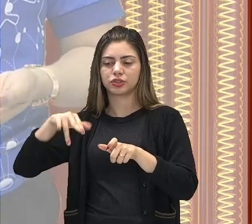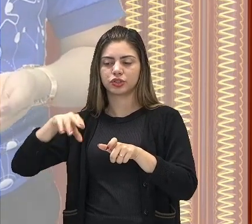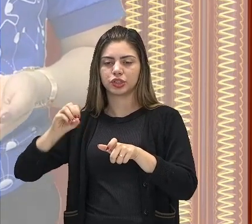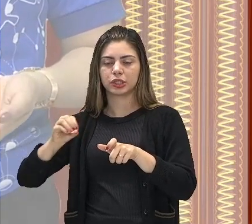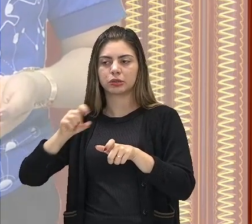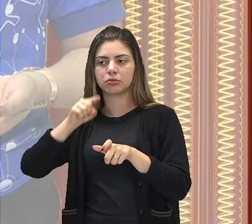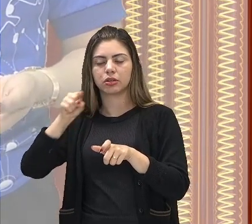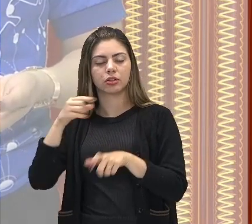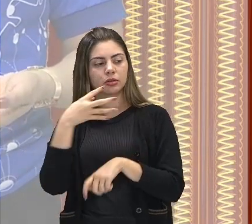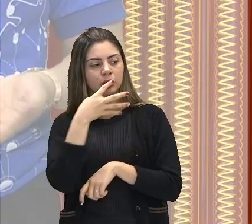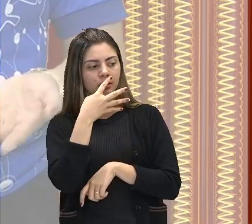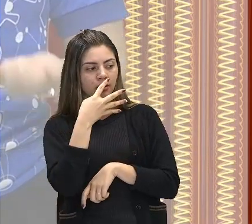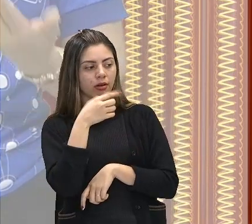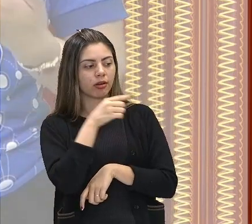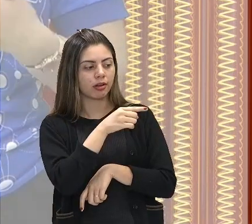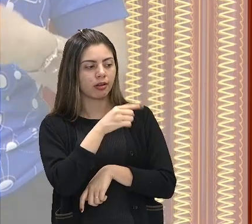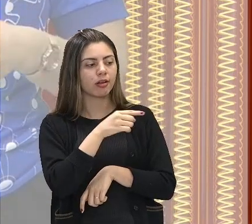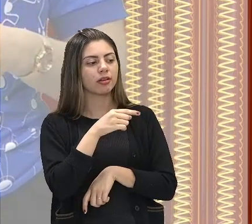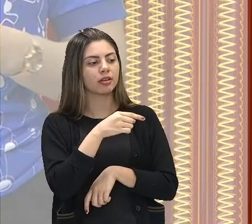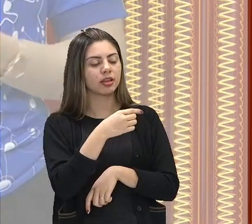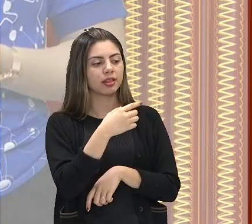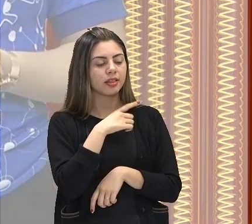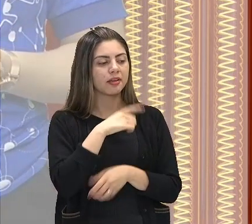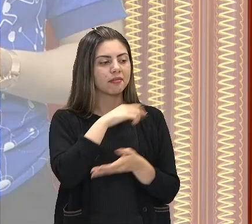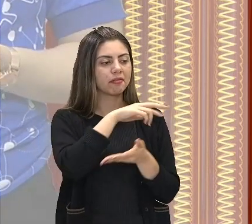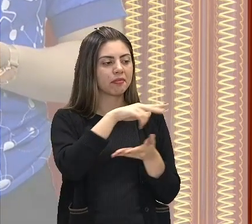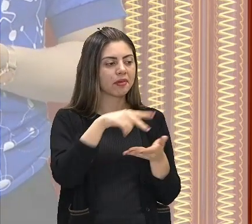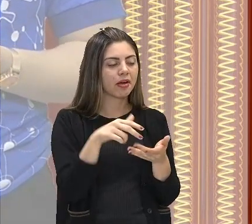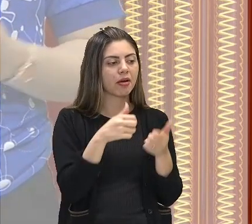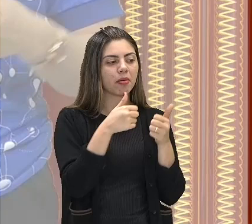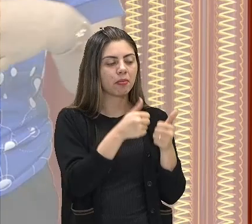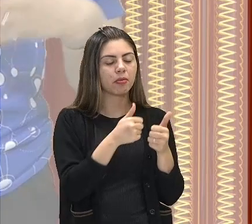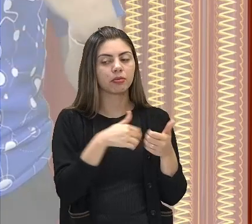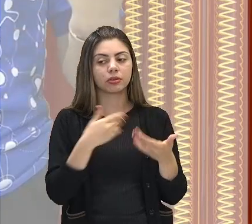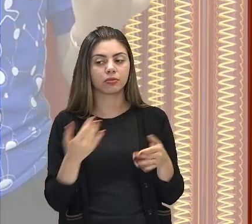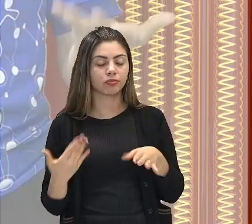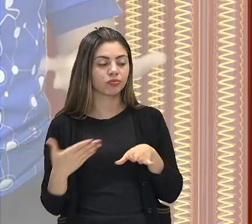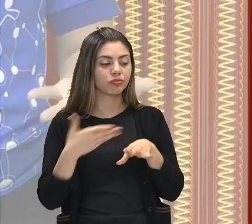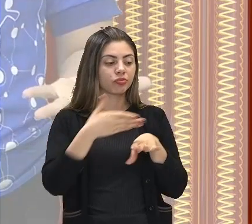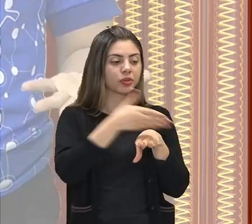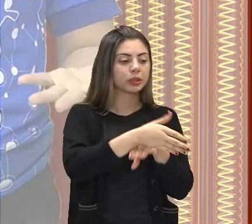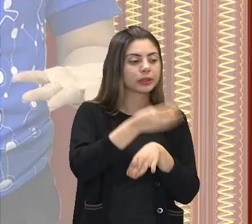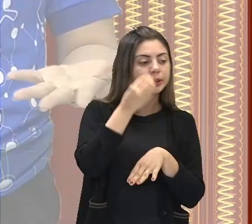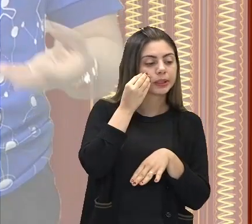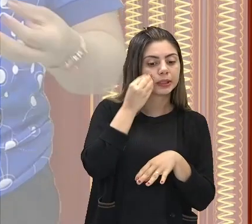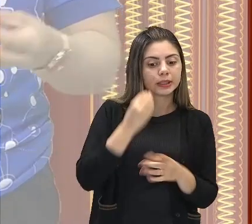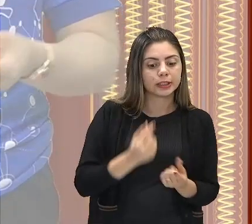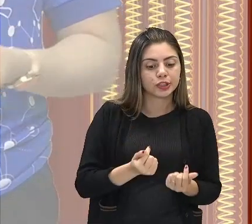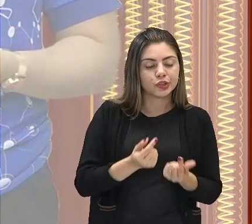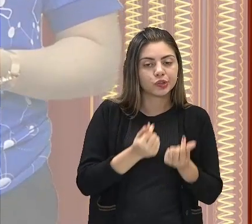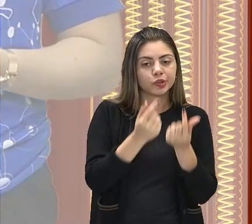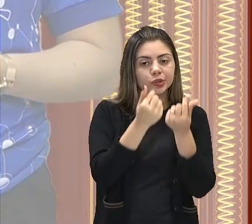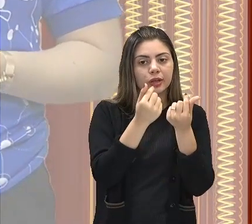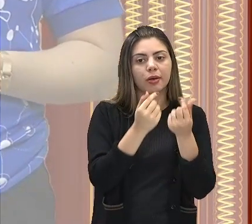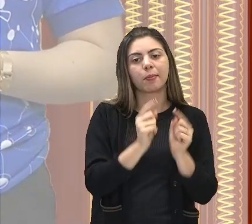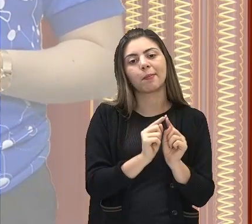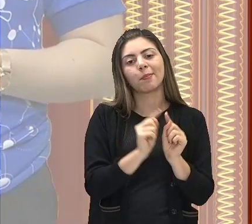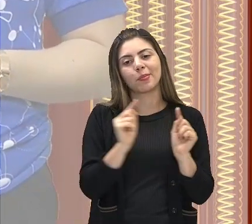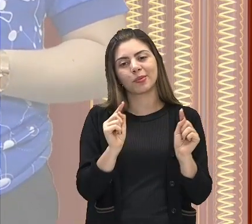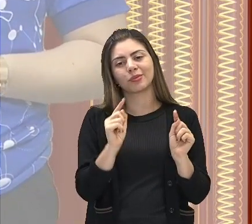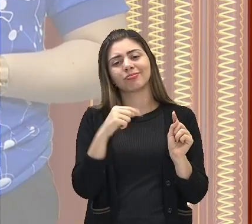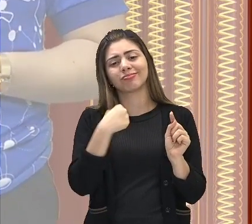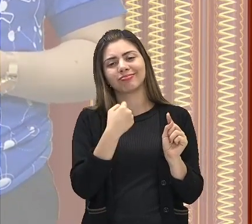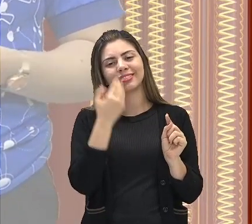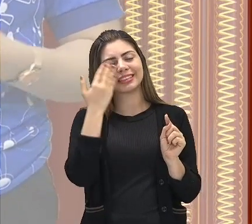riqueza da exploração da borracha e acabaram vindo para a região para tentar ficar rico, né? Só que nós sabemos que na